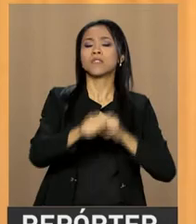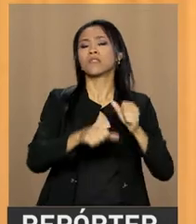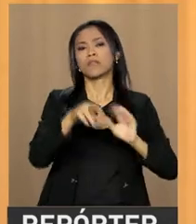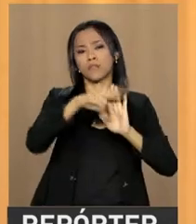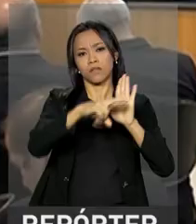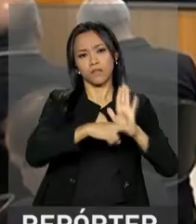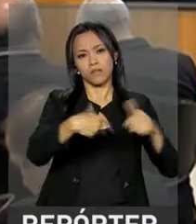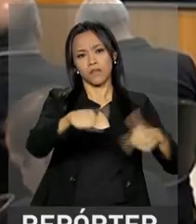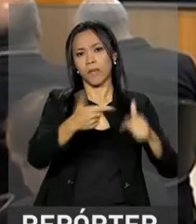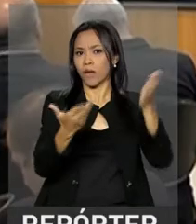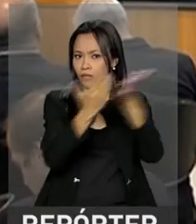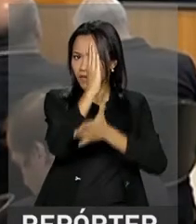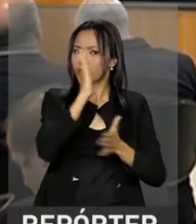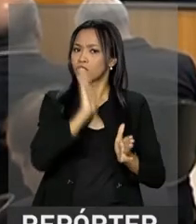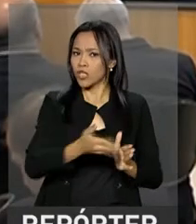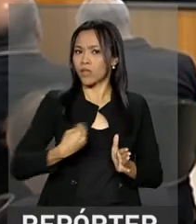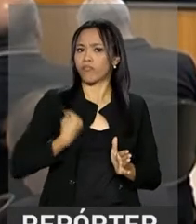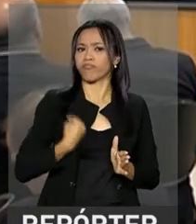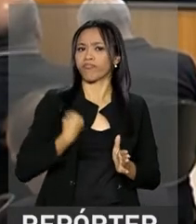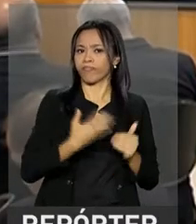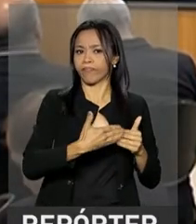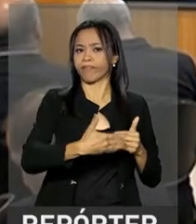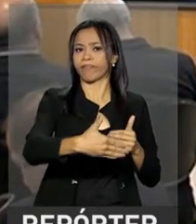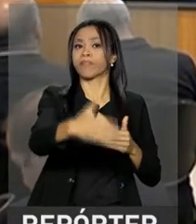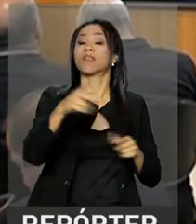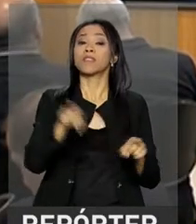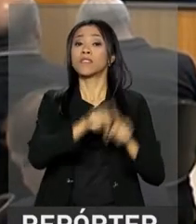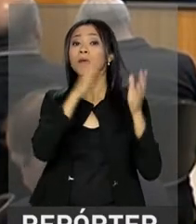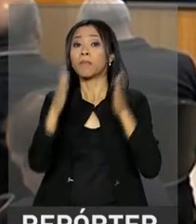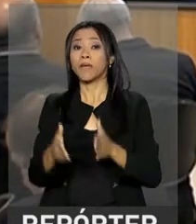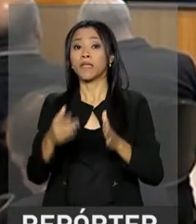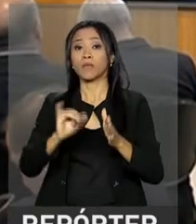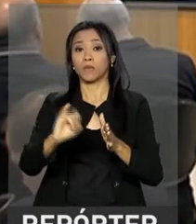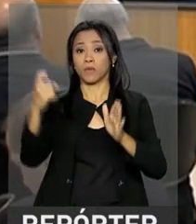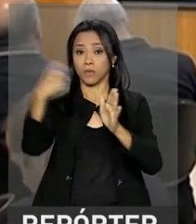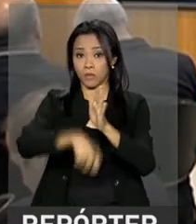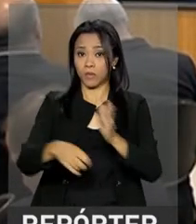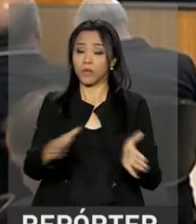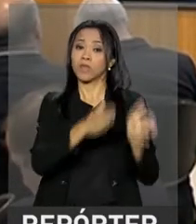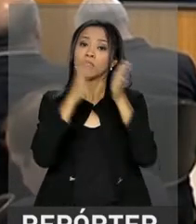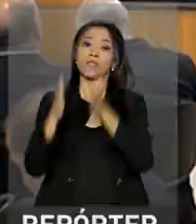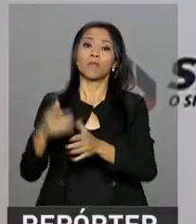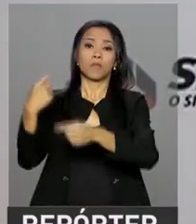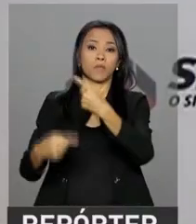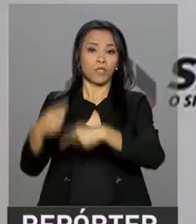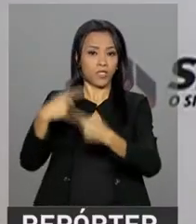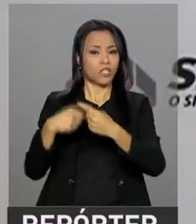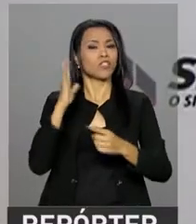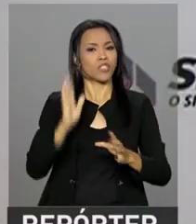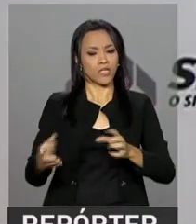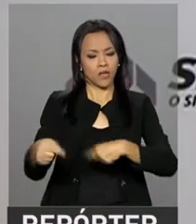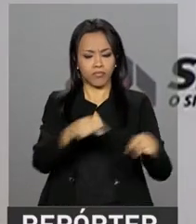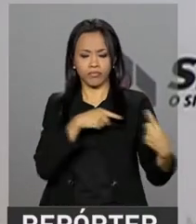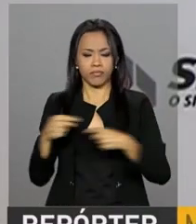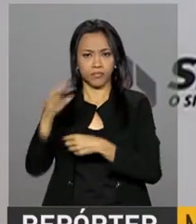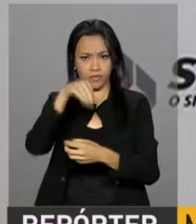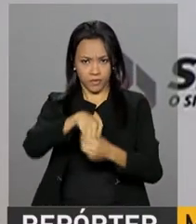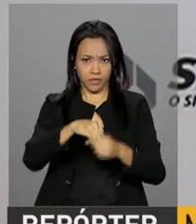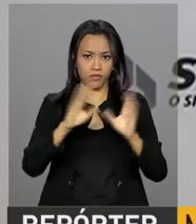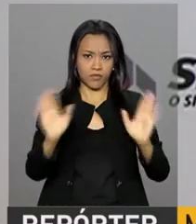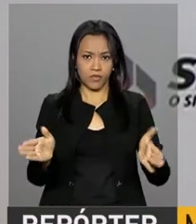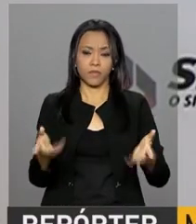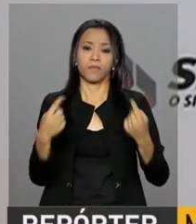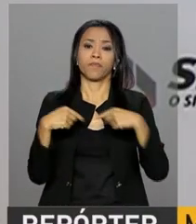já estão em curso e ainda da tributária e da política, que começam a ser debatidas internamente. Essas reformas vão